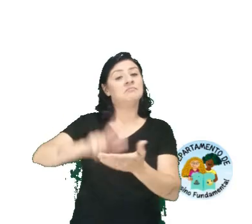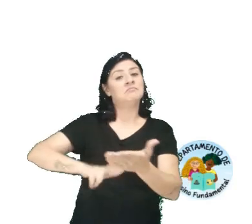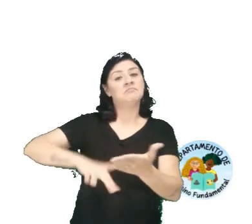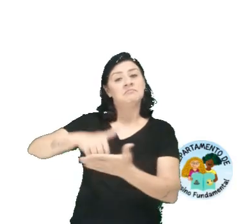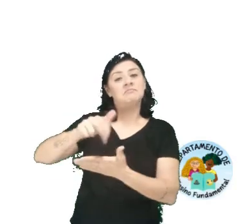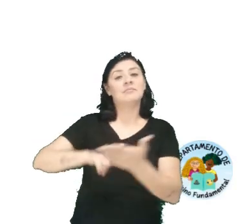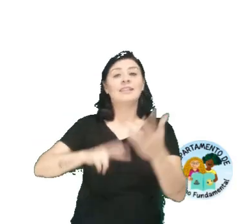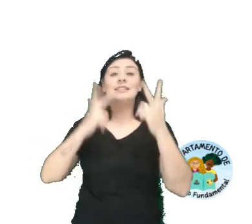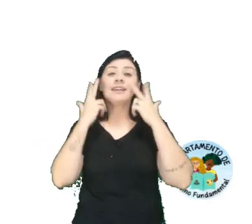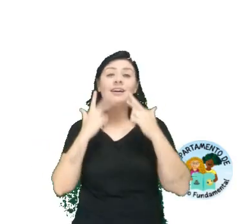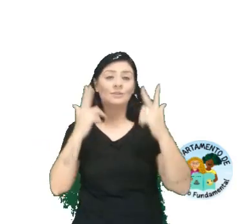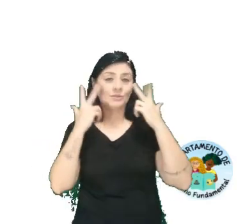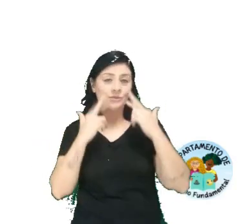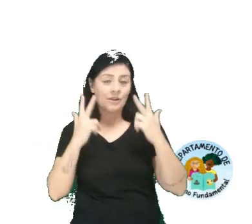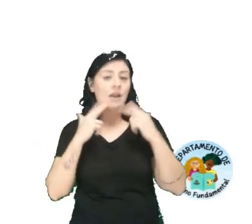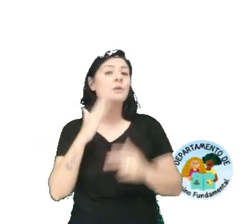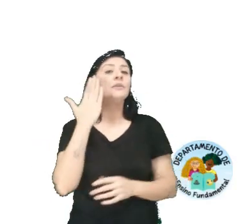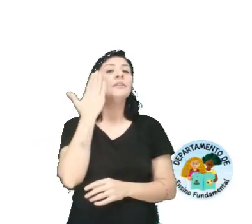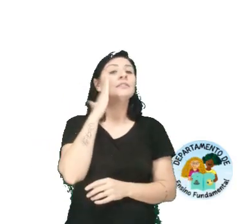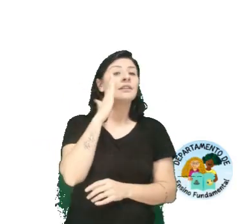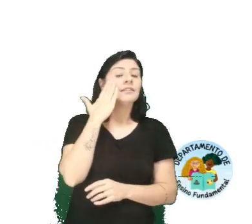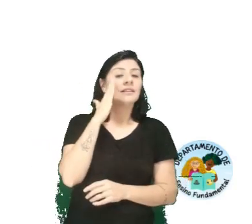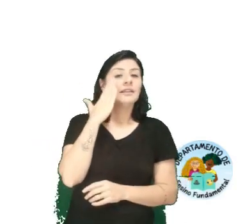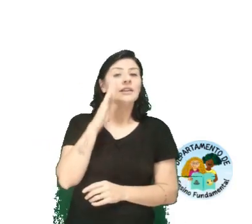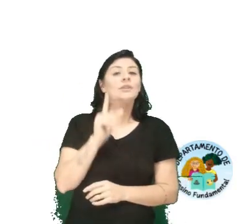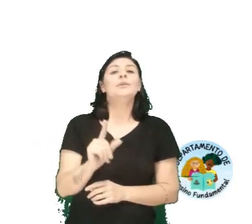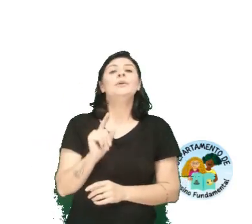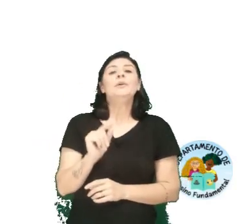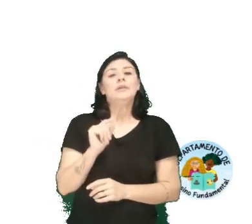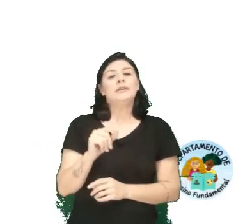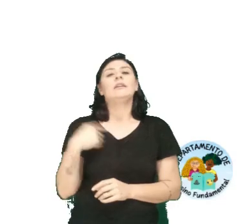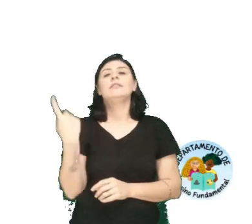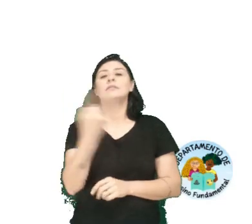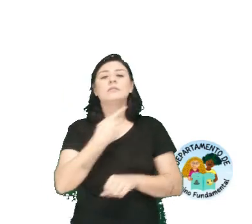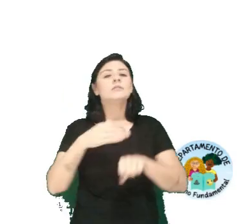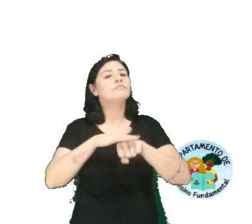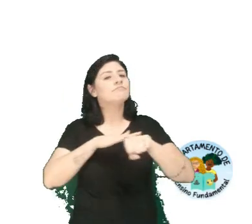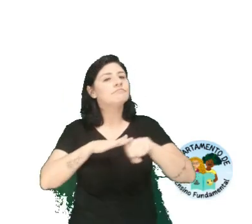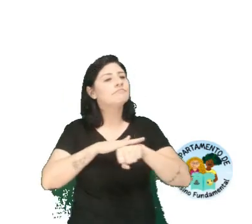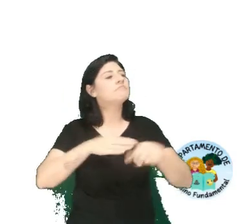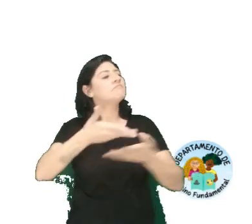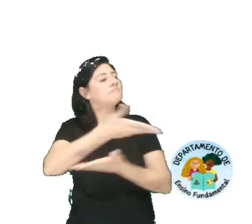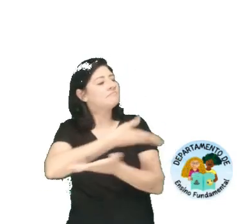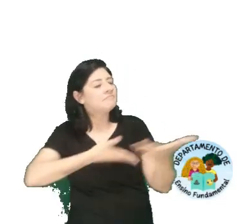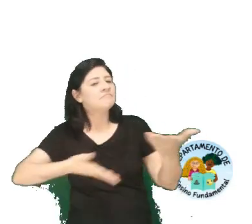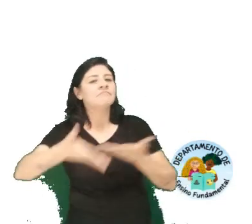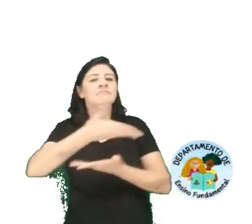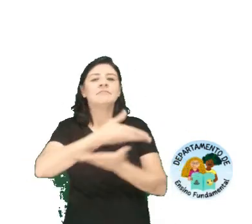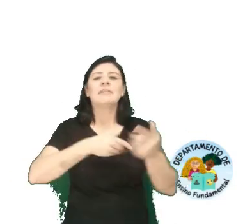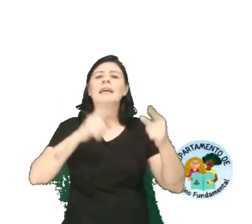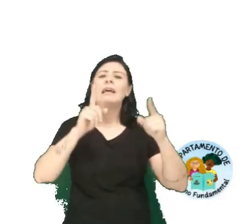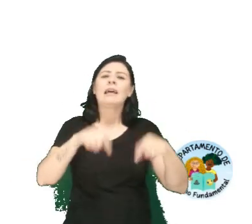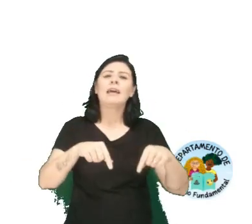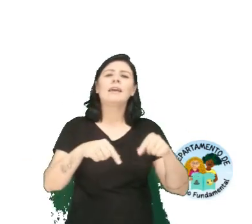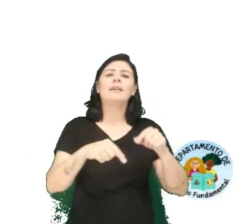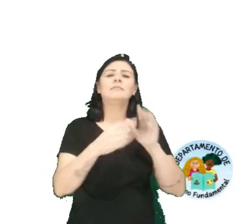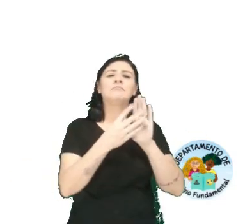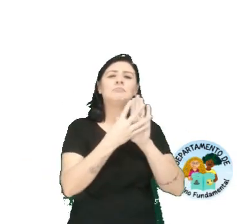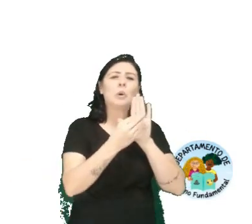tintas naturais, né? Entendendo, né, durante a nossa conversa sobre esses símbolos,